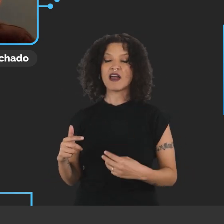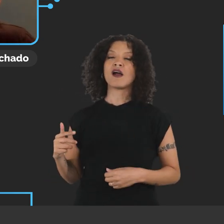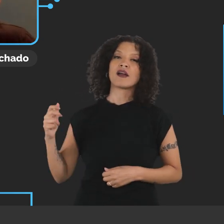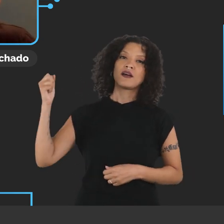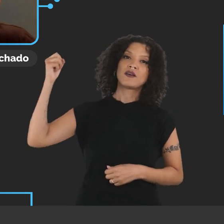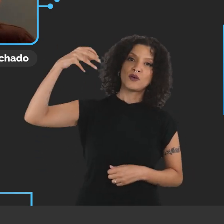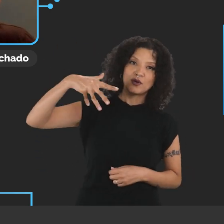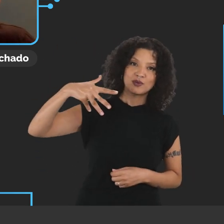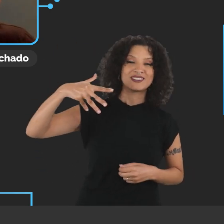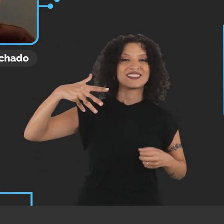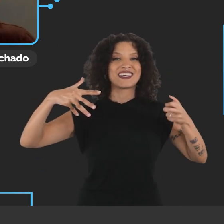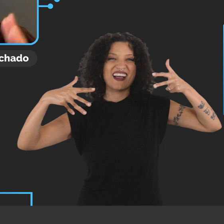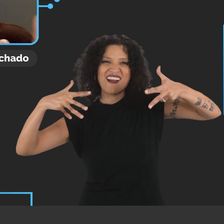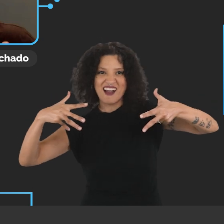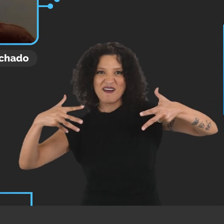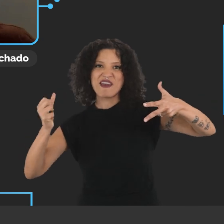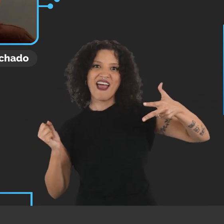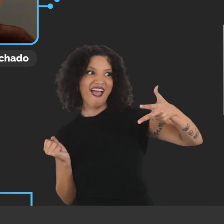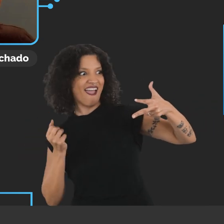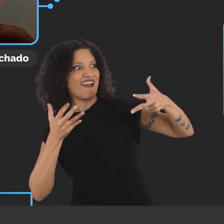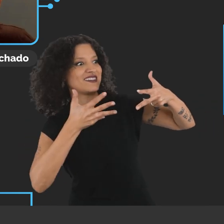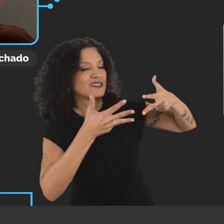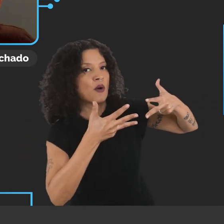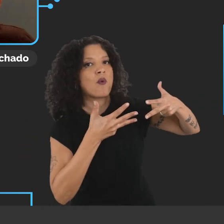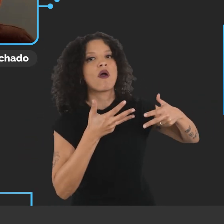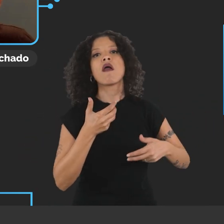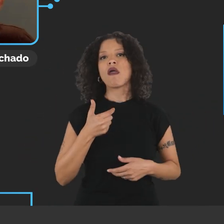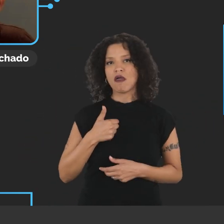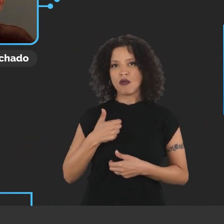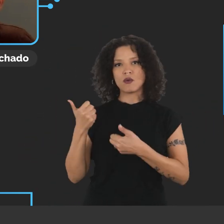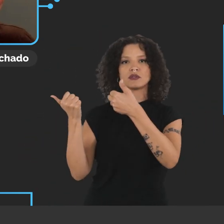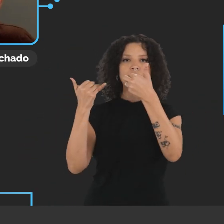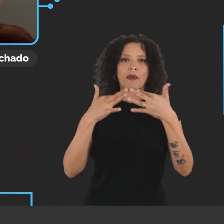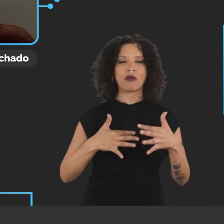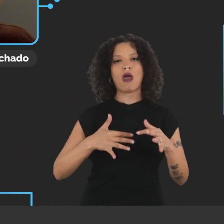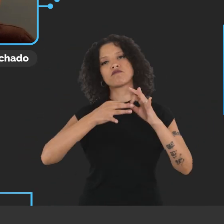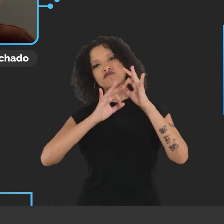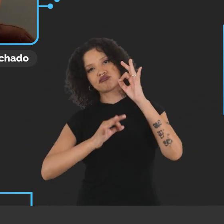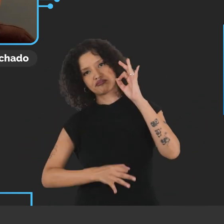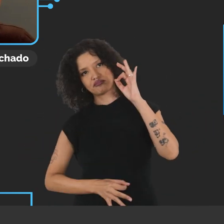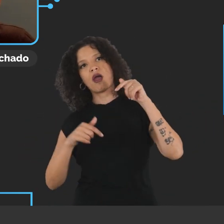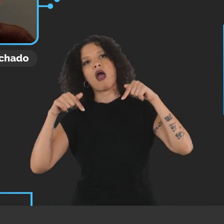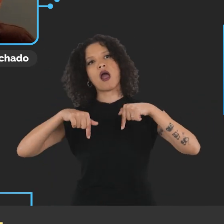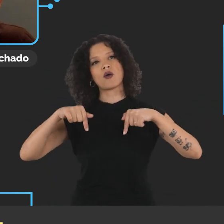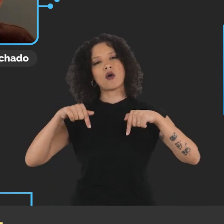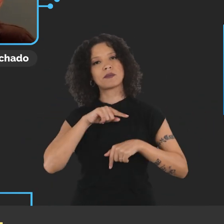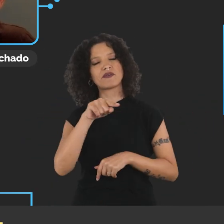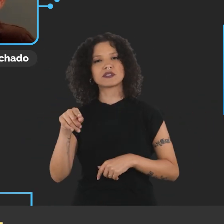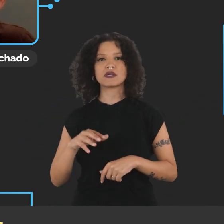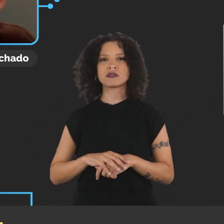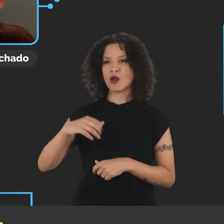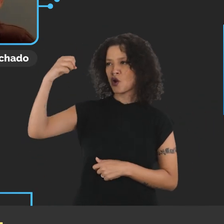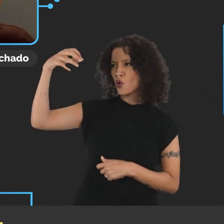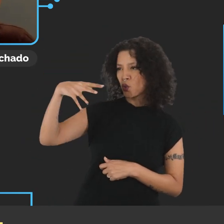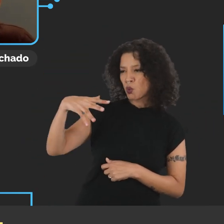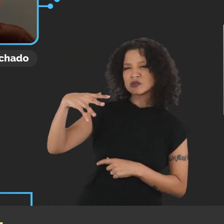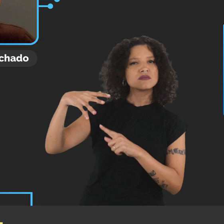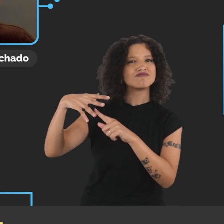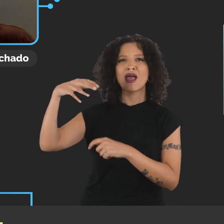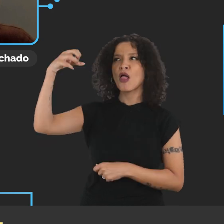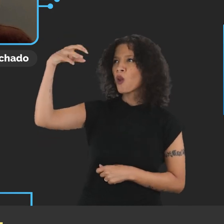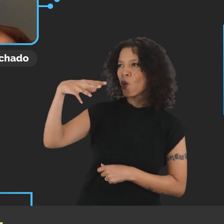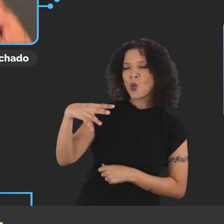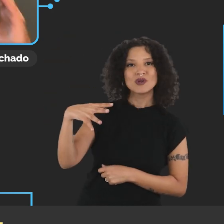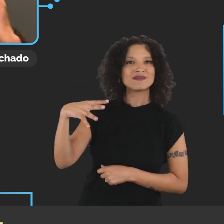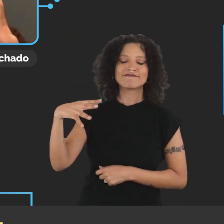pouco melhor essa minha fala, essa minha explanação aqui para vocês.